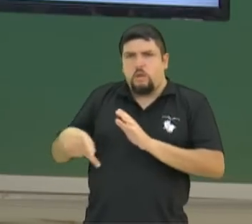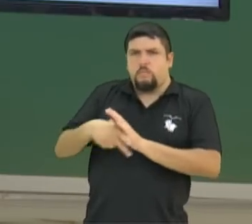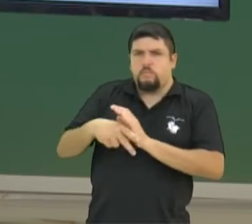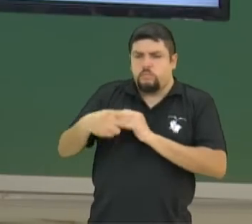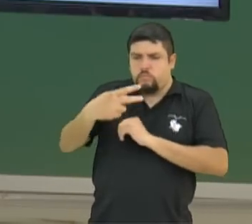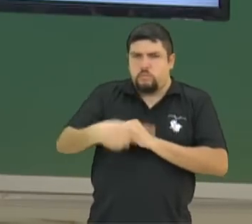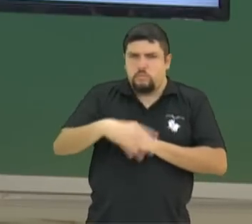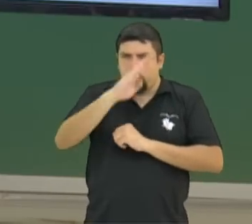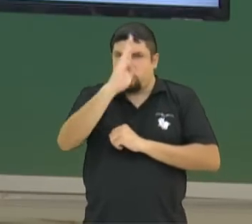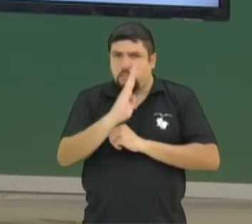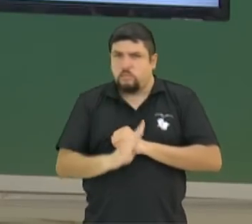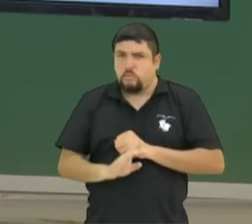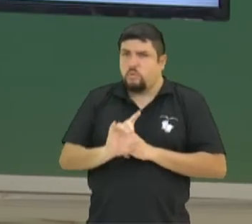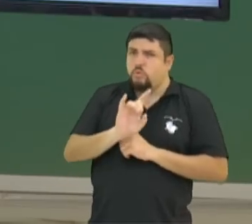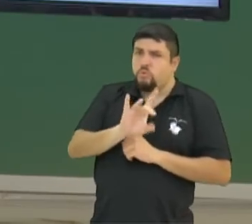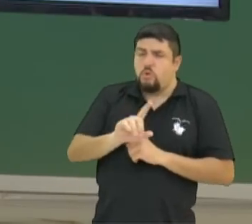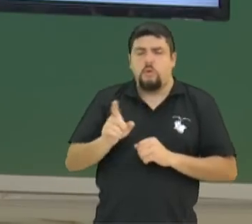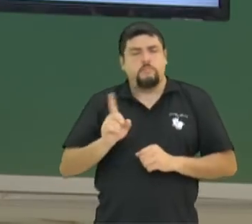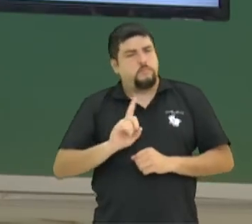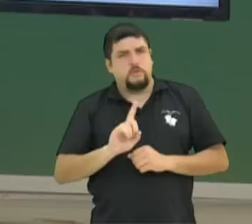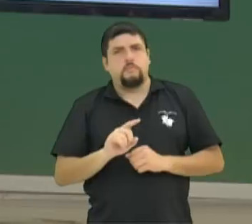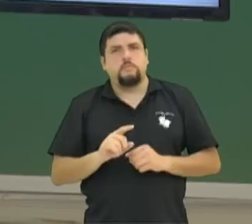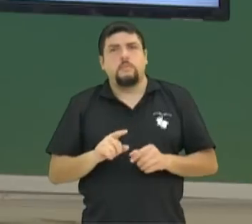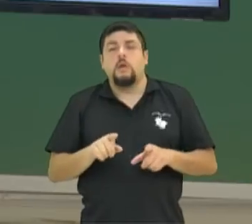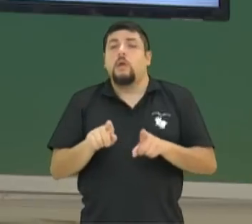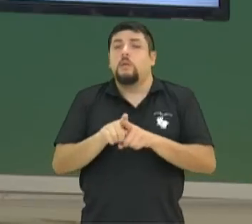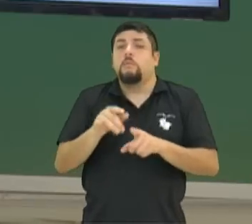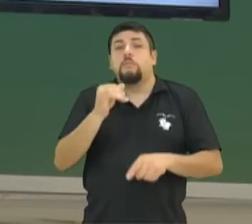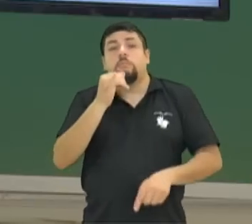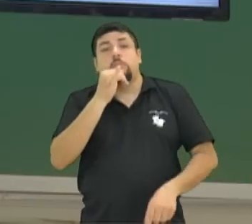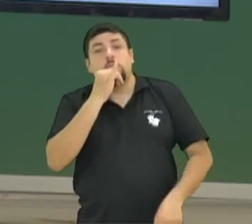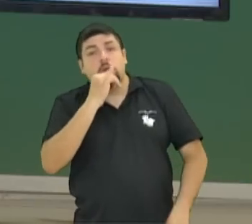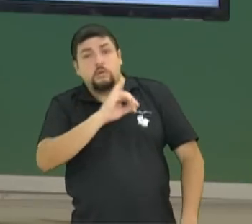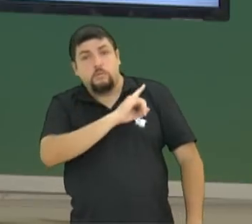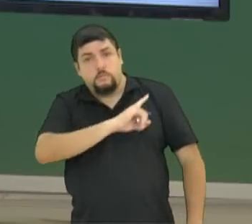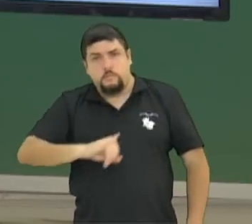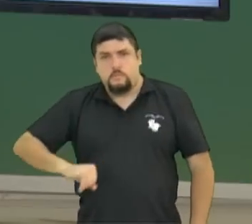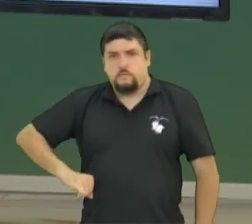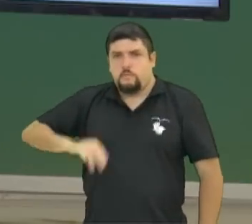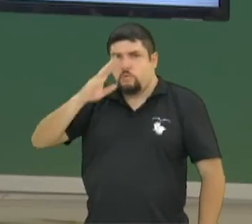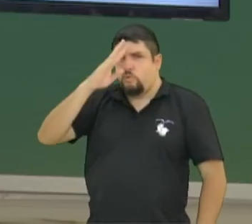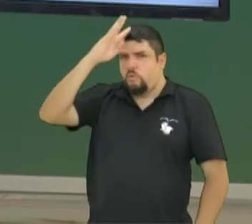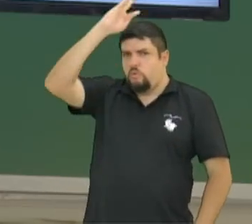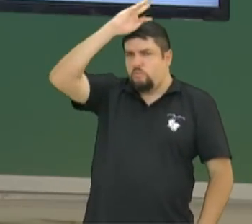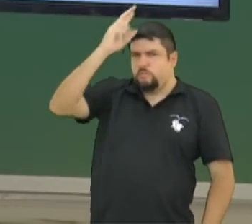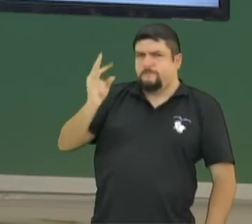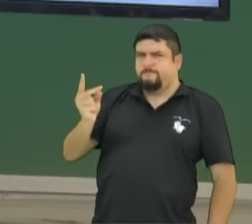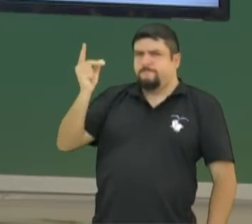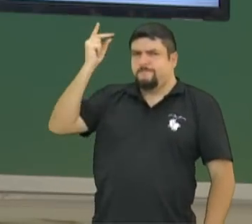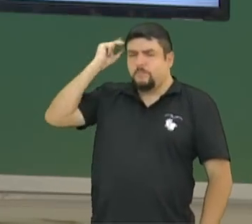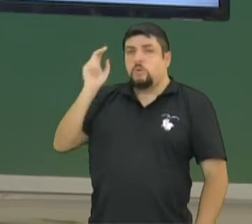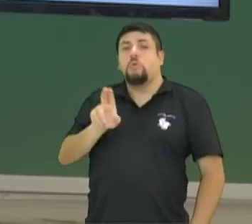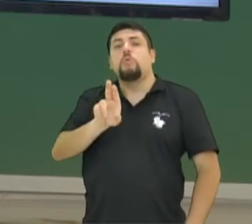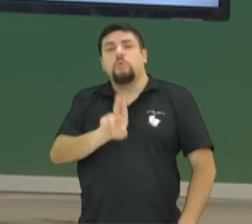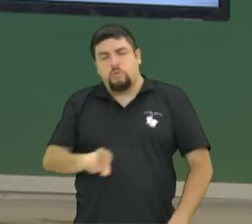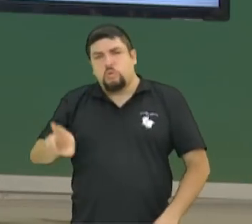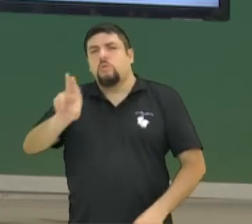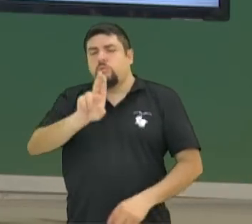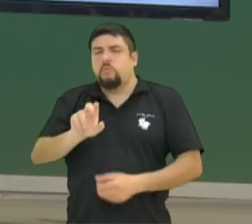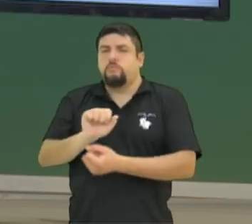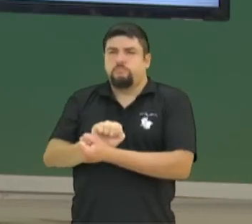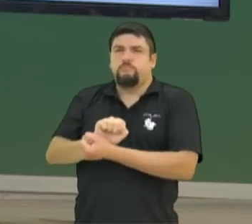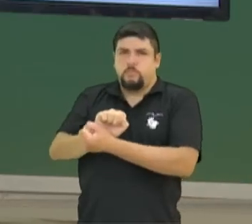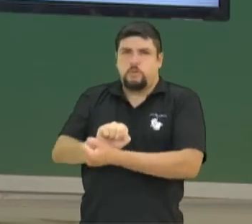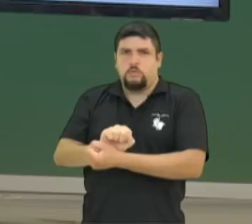brasileira. Quando nós estudamos, por exemplo, o Império Romano, existia a utilização da mão de obra escrava no Império Romano. Quando a gente estuda